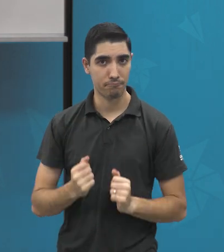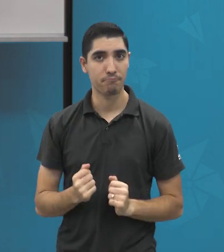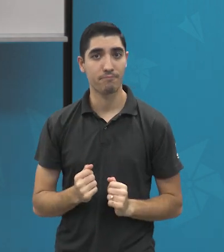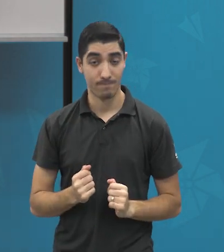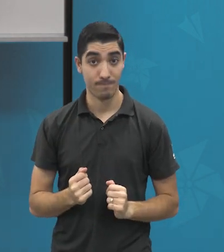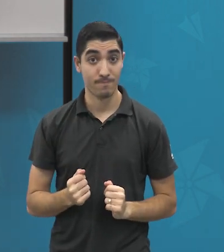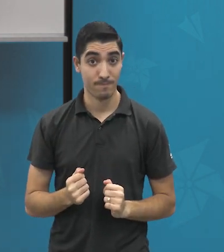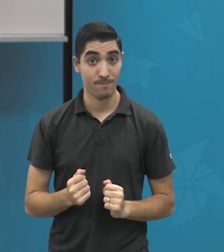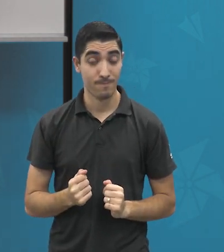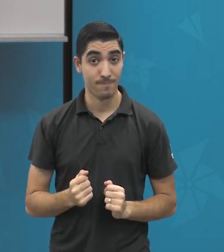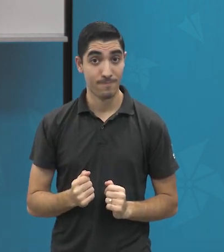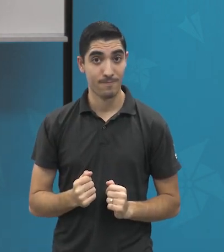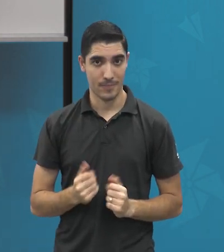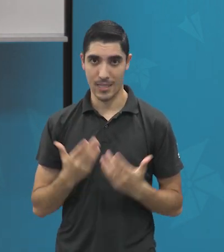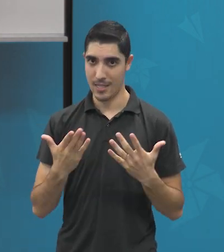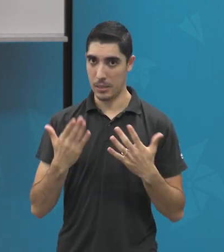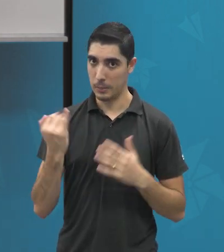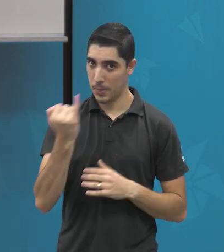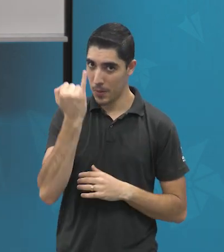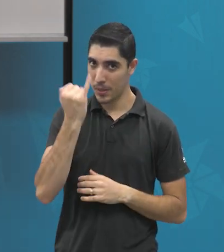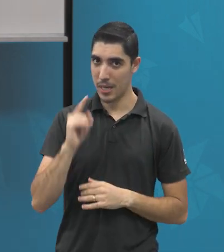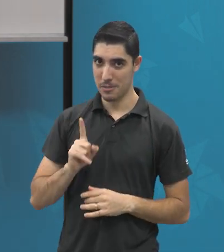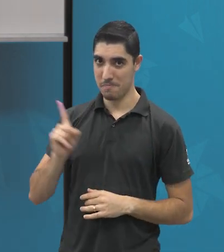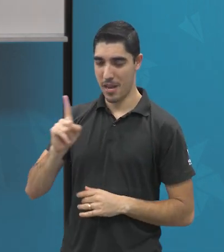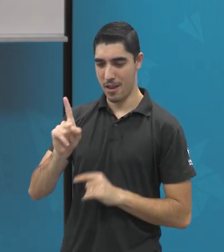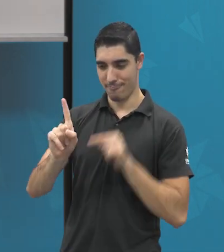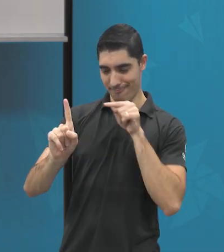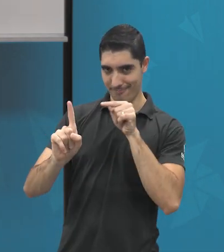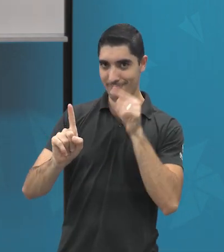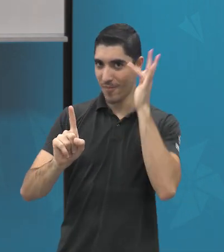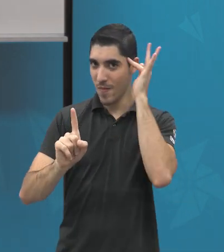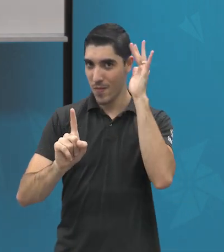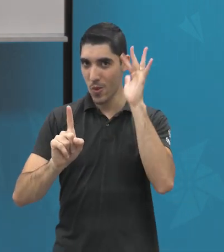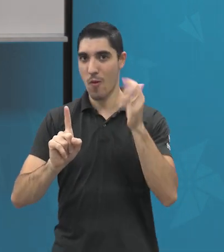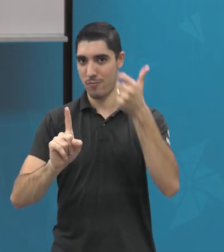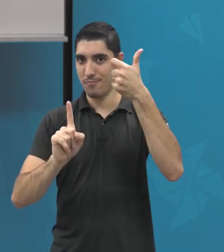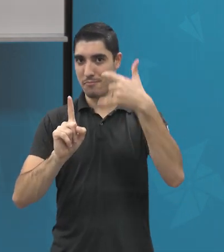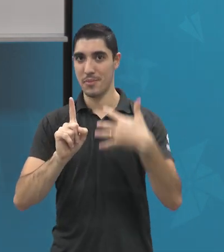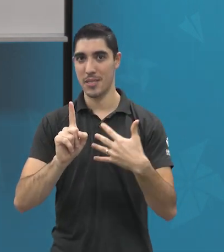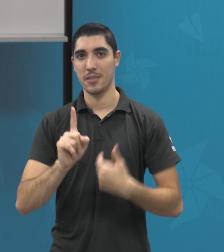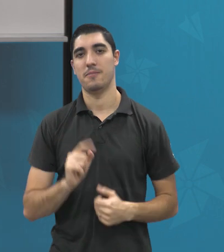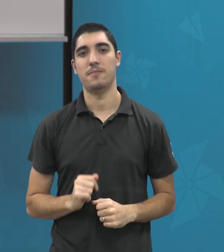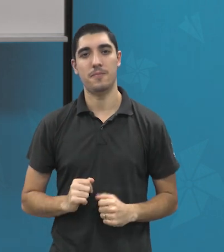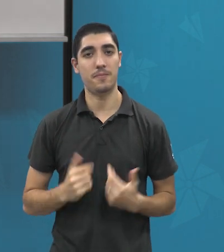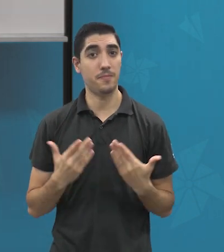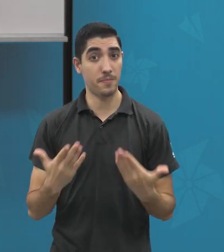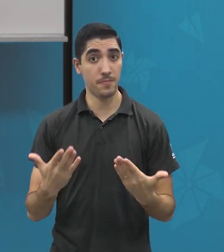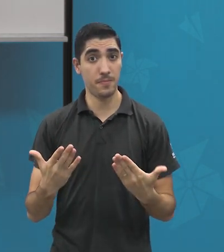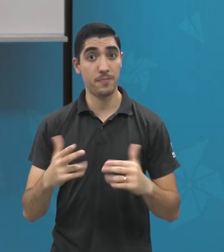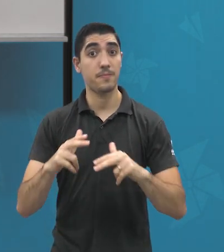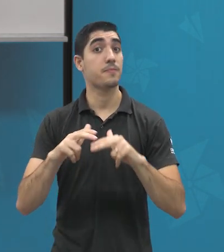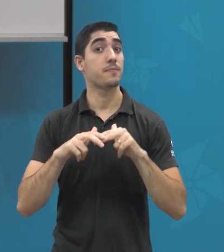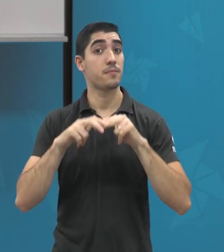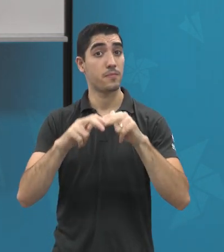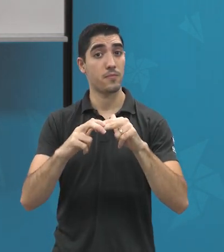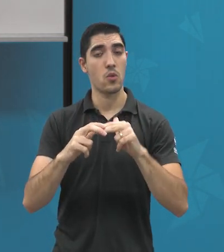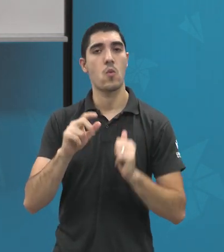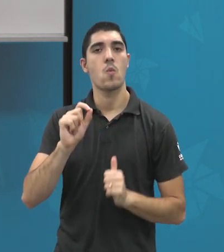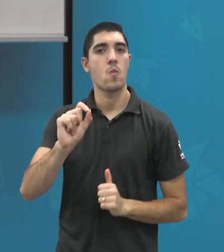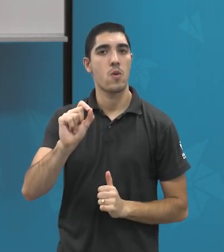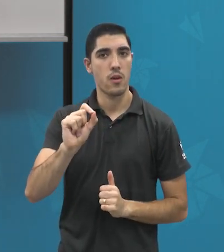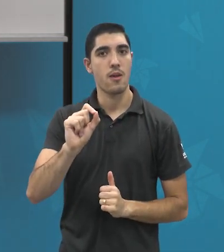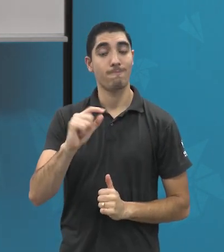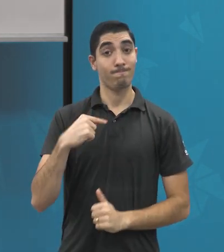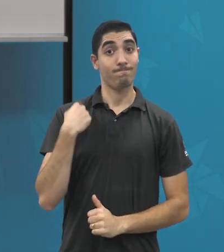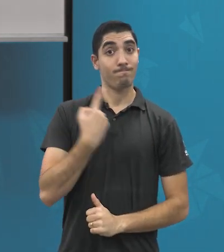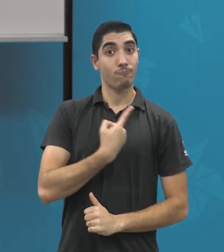um elemento importante aqui. E se nós temos essa situação de um mundo baseado e limitado pela